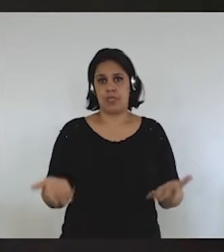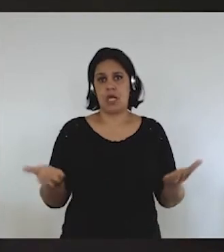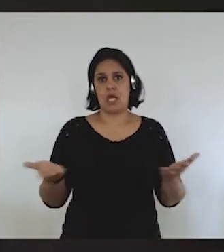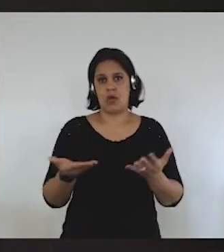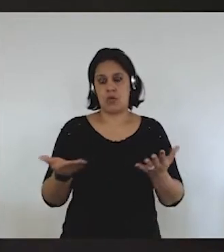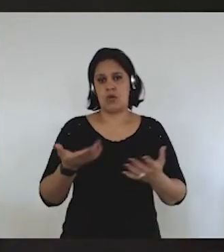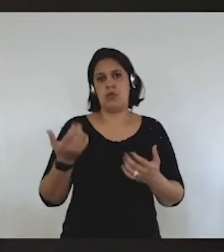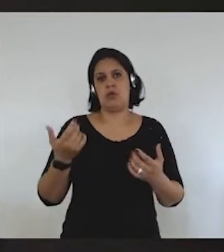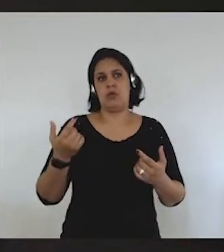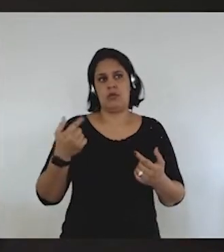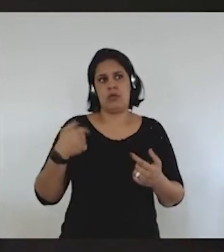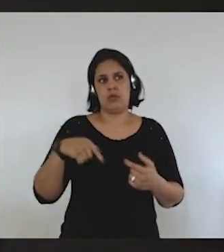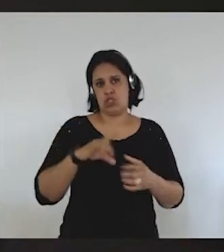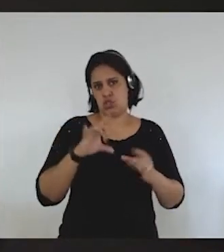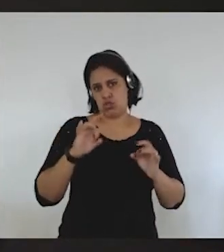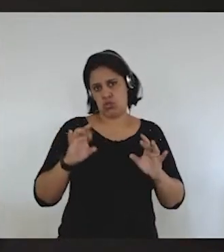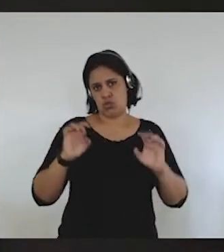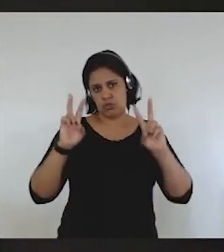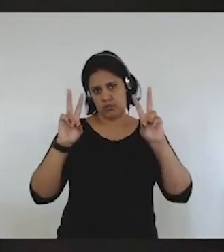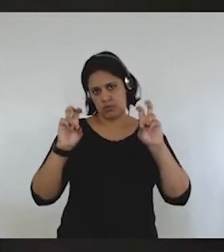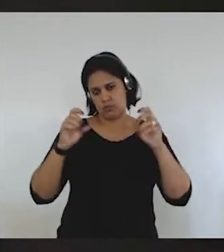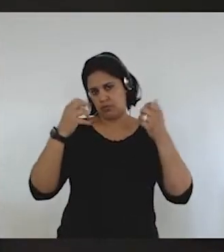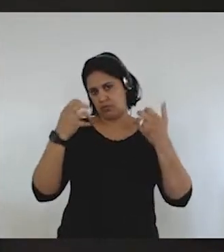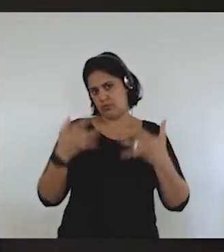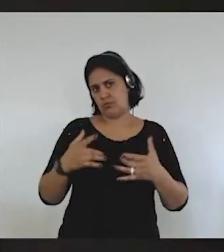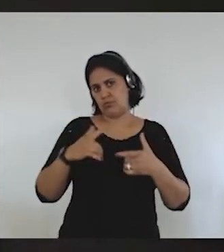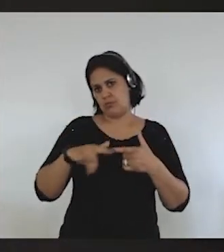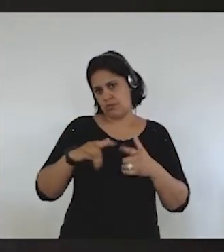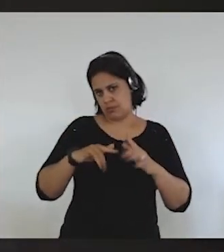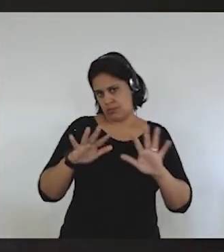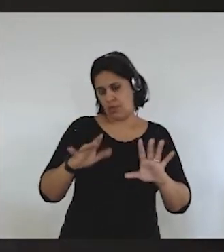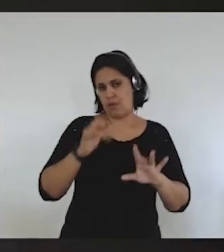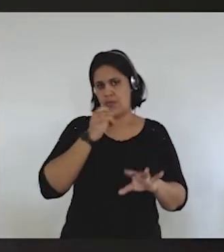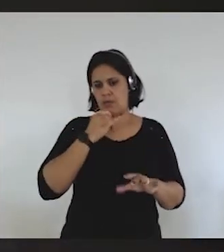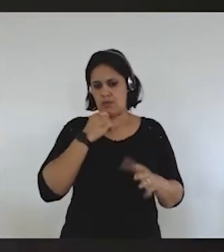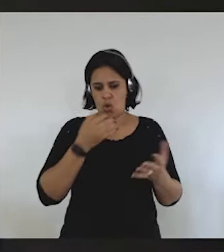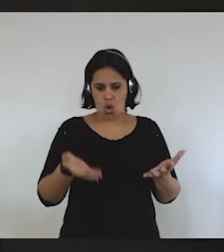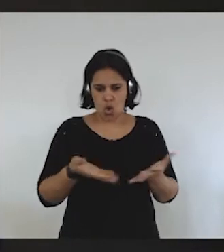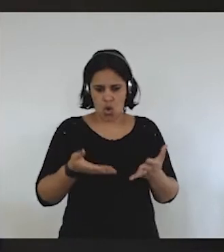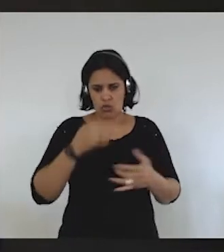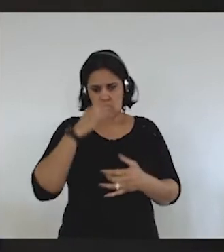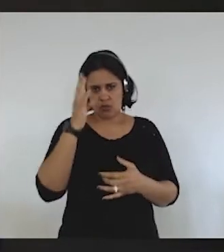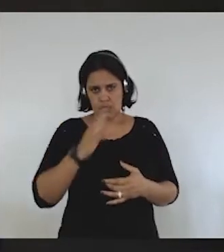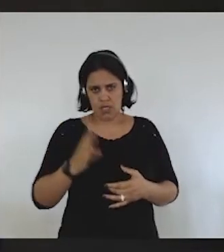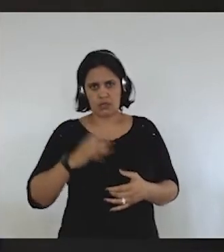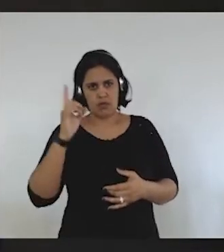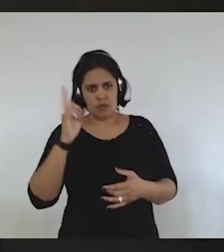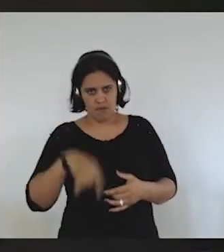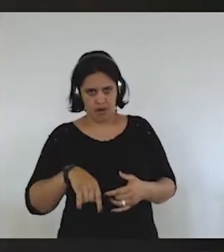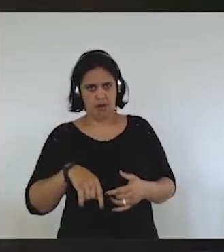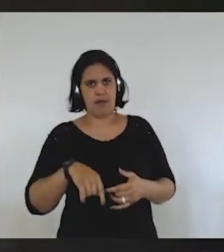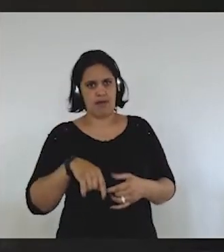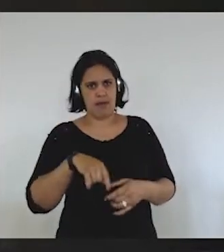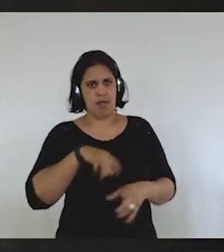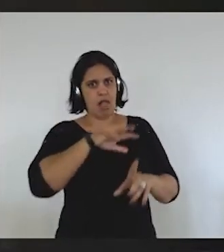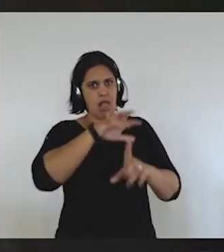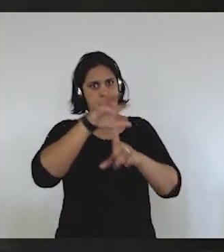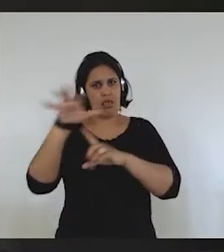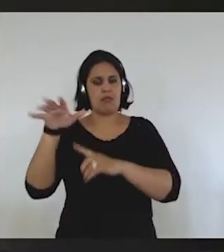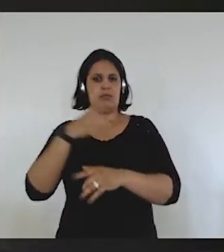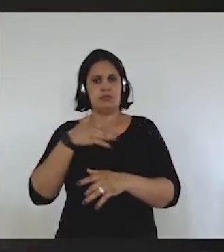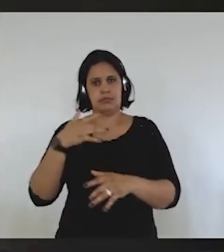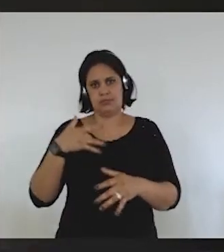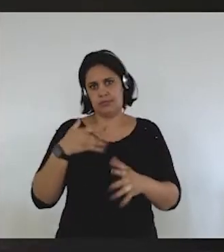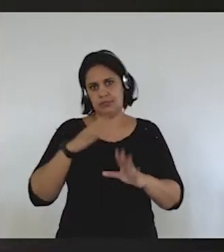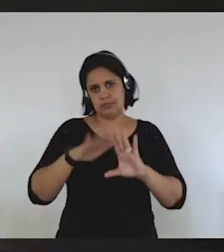valor, apenas problematiza. A gente pode entender também que o Brasil é hoje uma grande ameaça à saúde pública